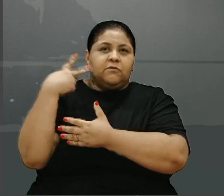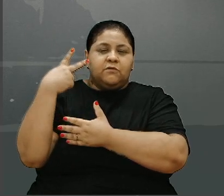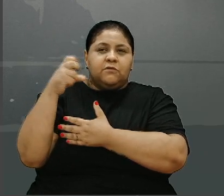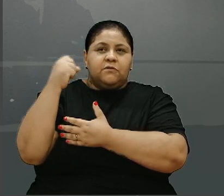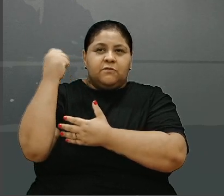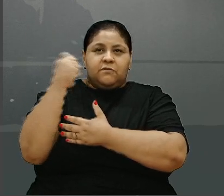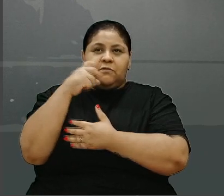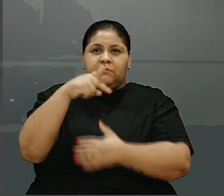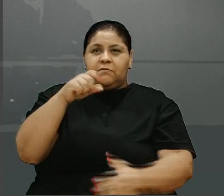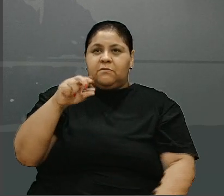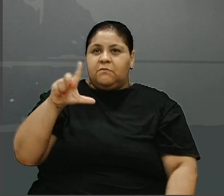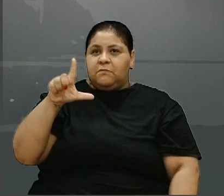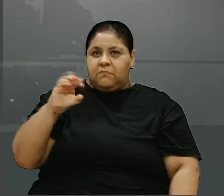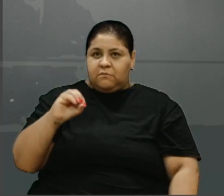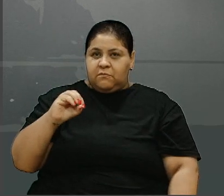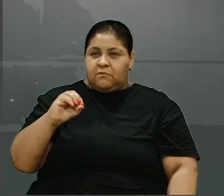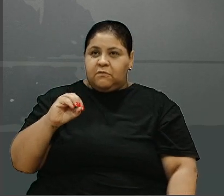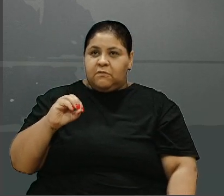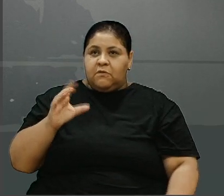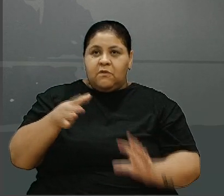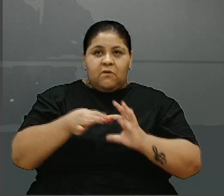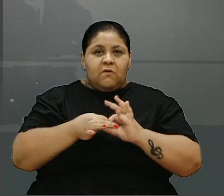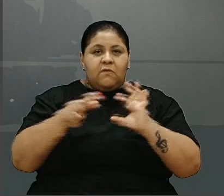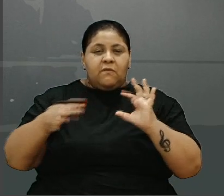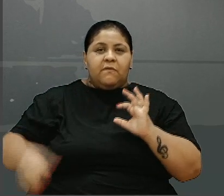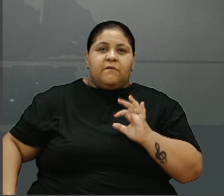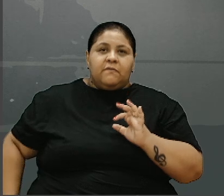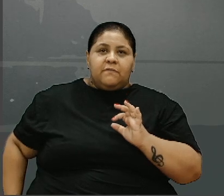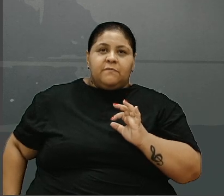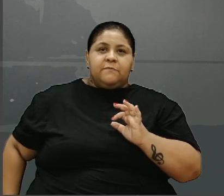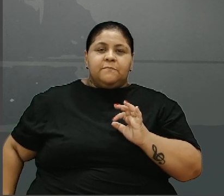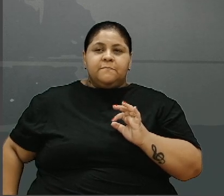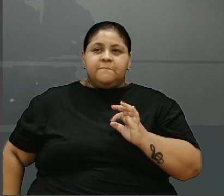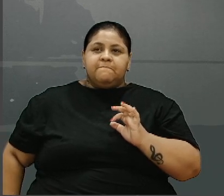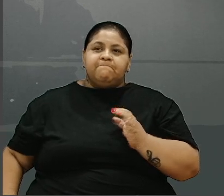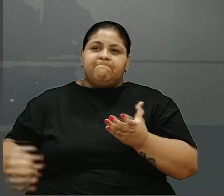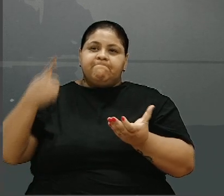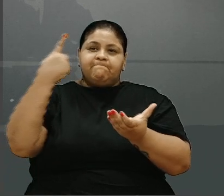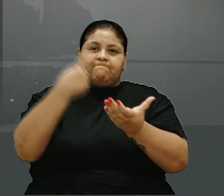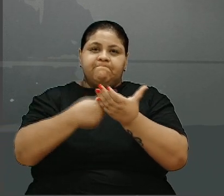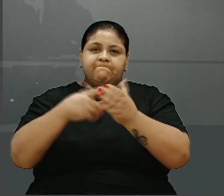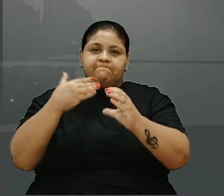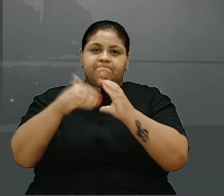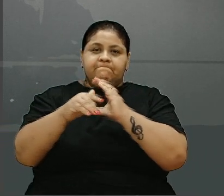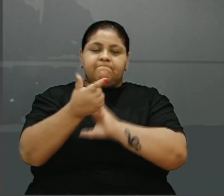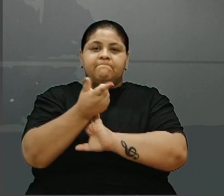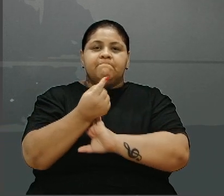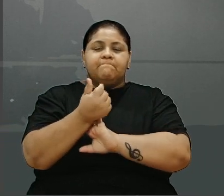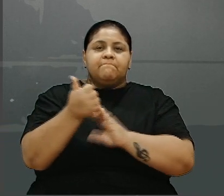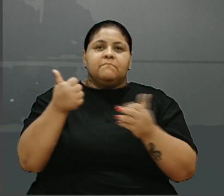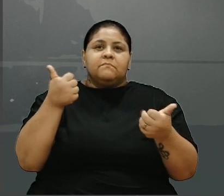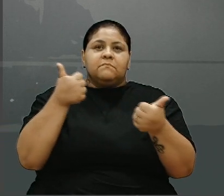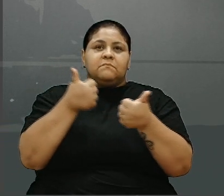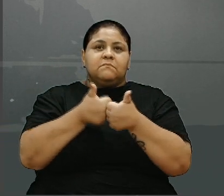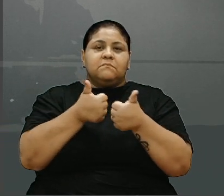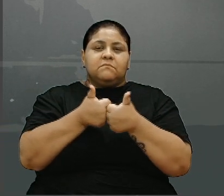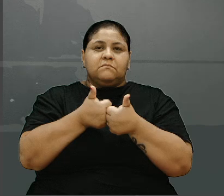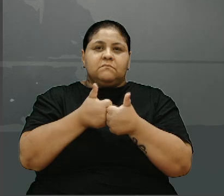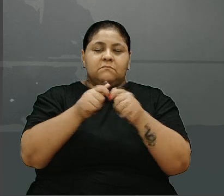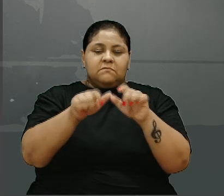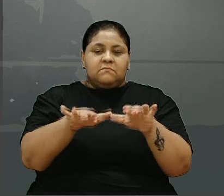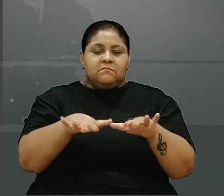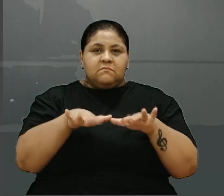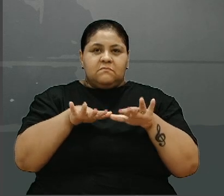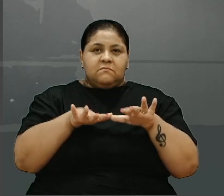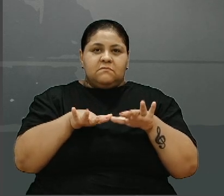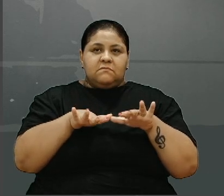senador Paulo Paim, então, disponibilizou a sua agenda e a destinação de recursos através de emenda parlamentar